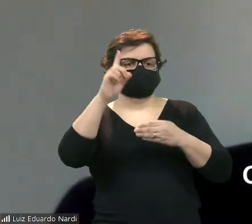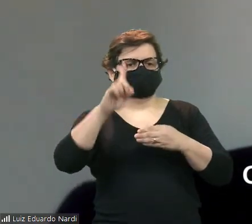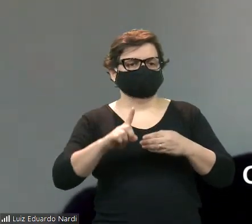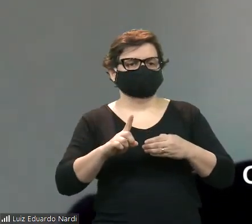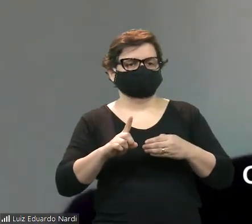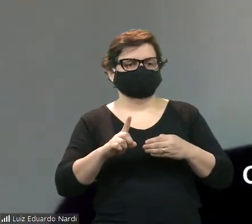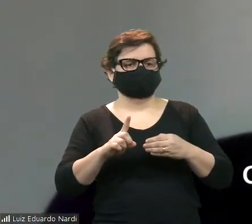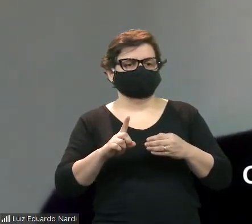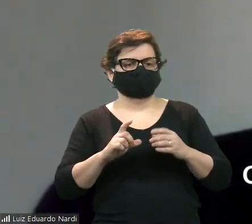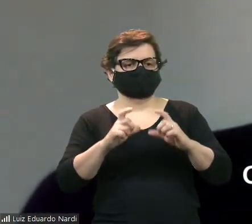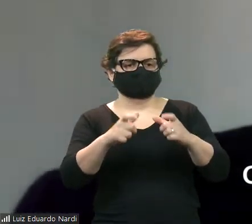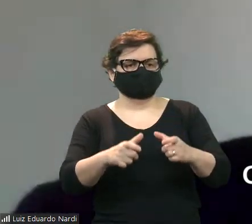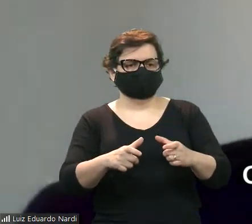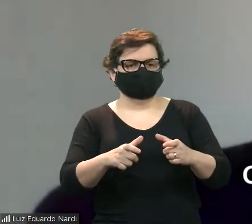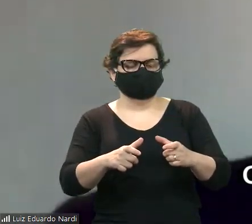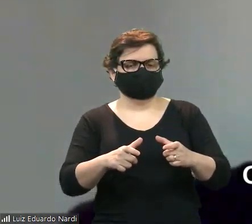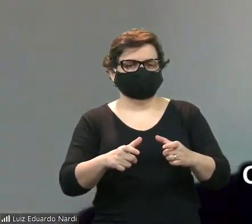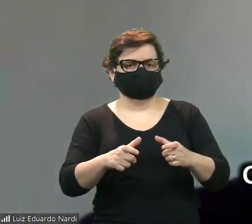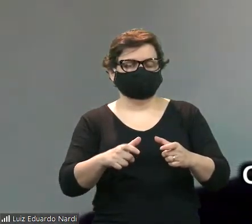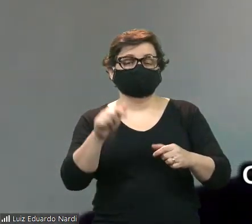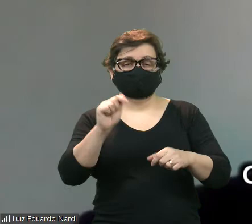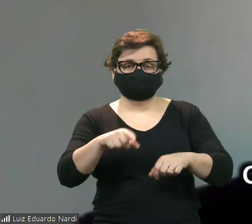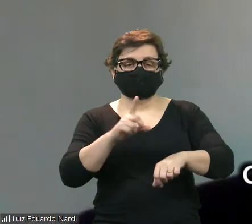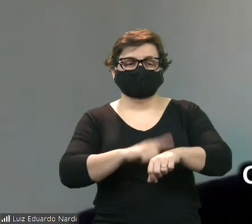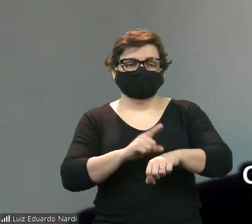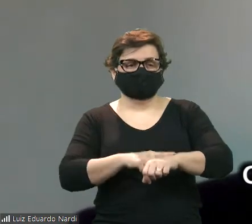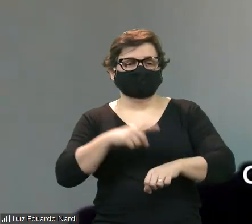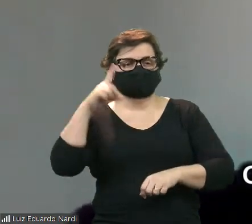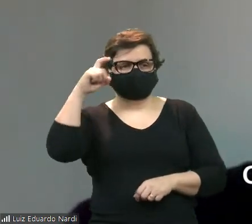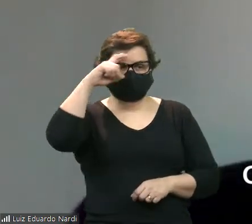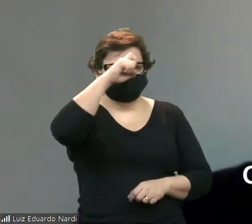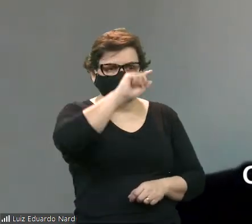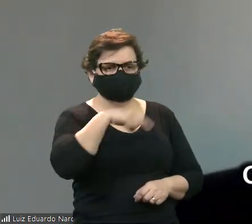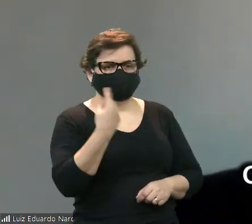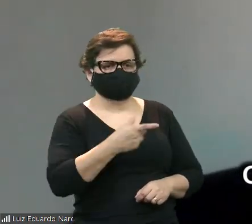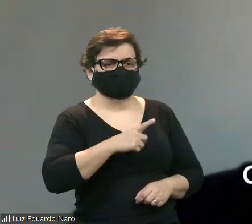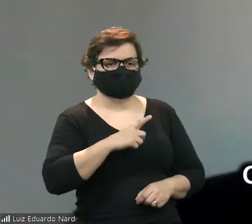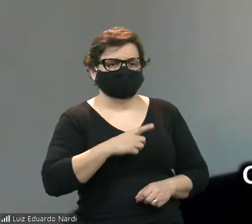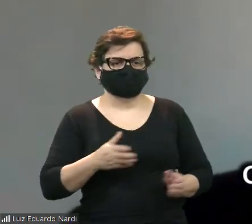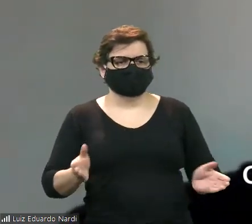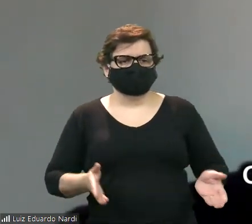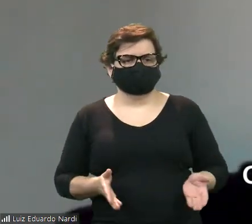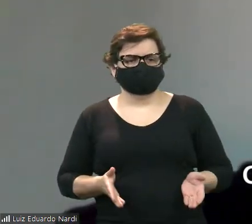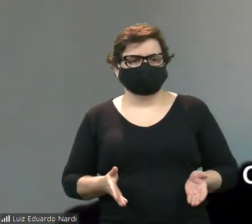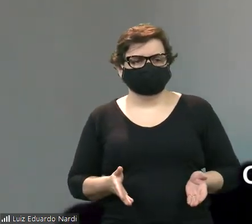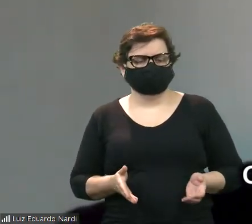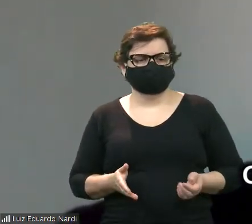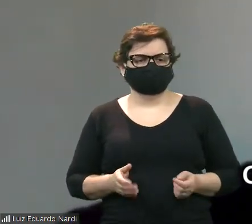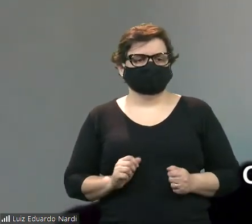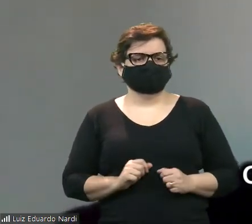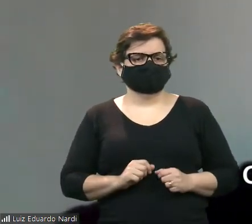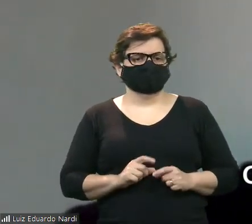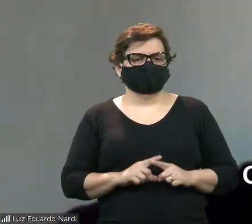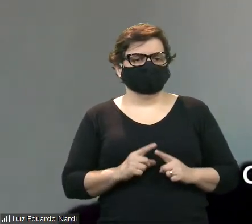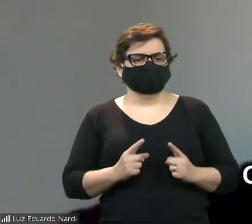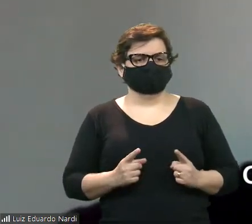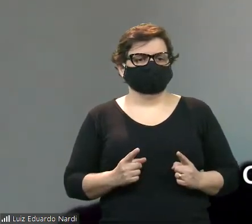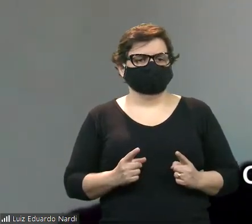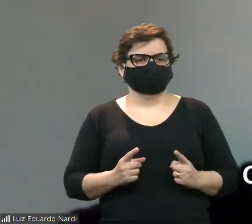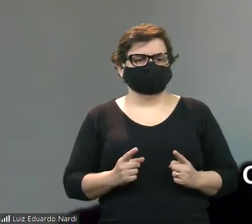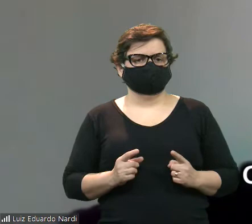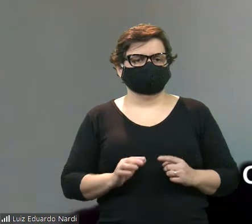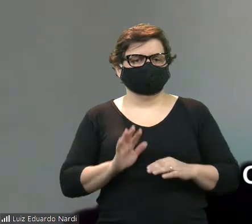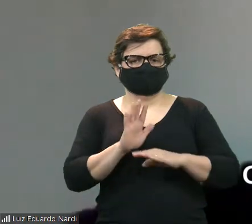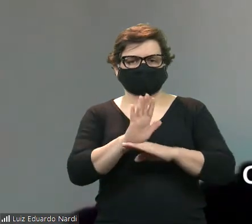implementados e utilizados nesse momento grave que nós usamos, por exemplo, em acertar as